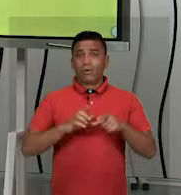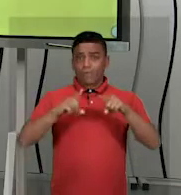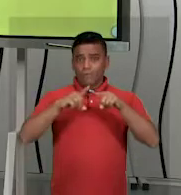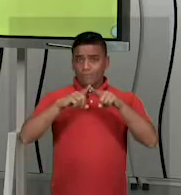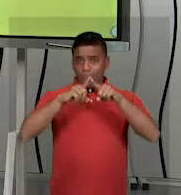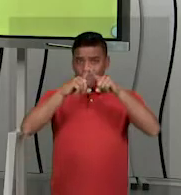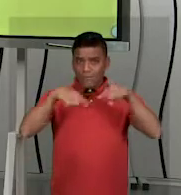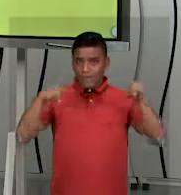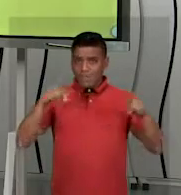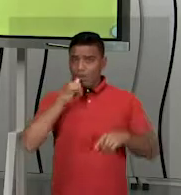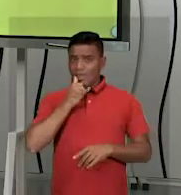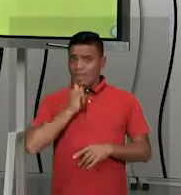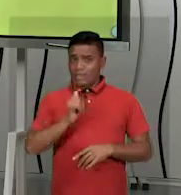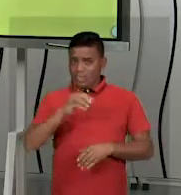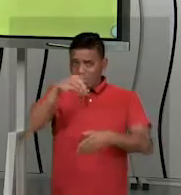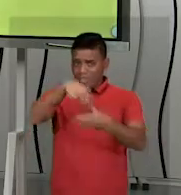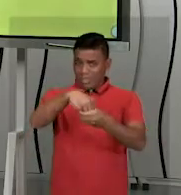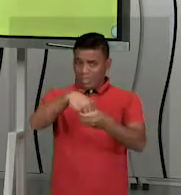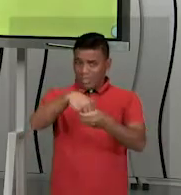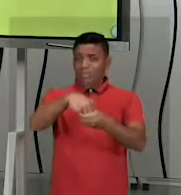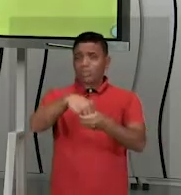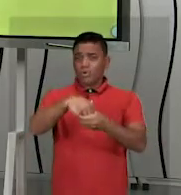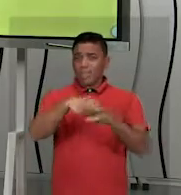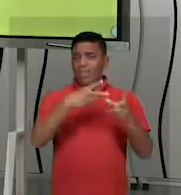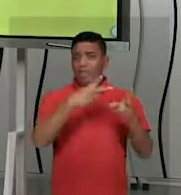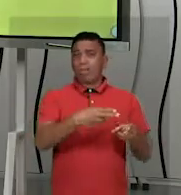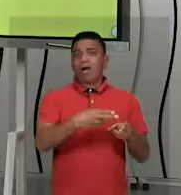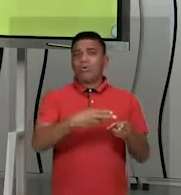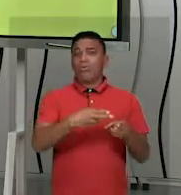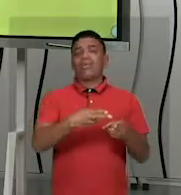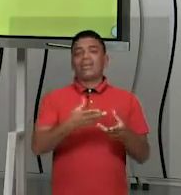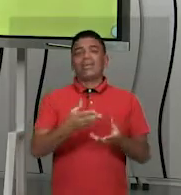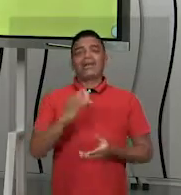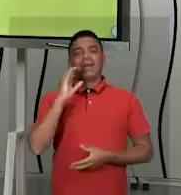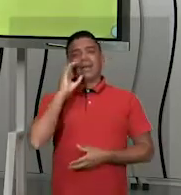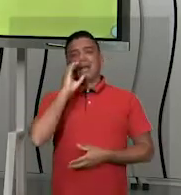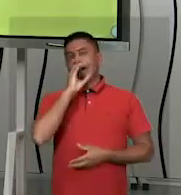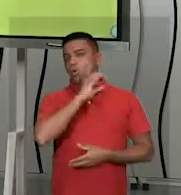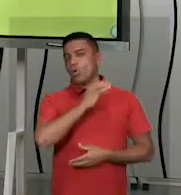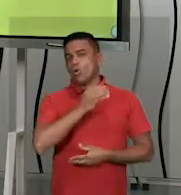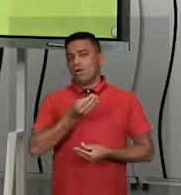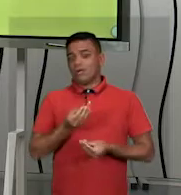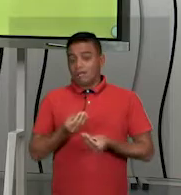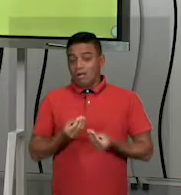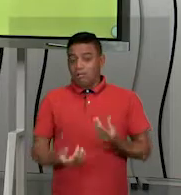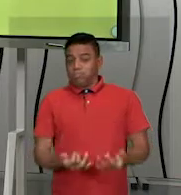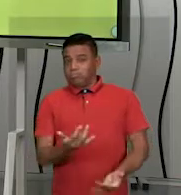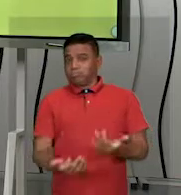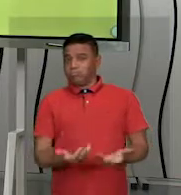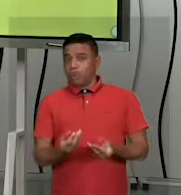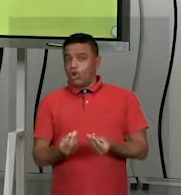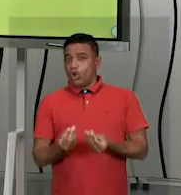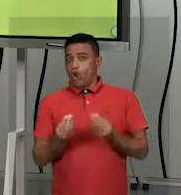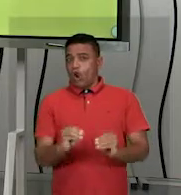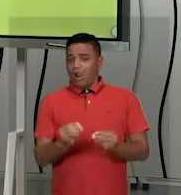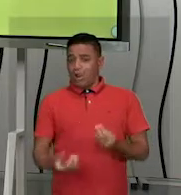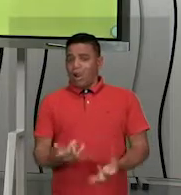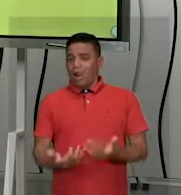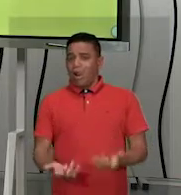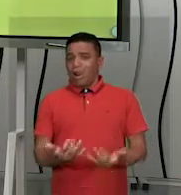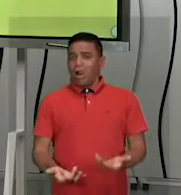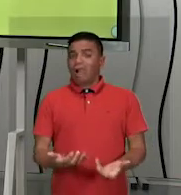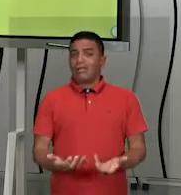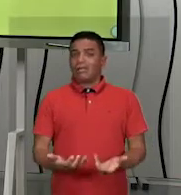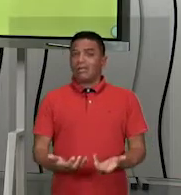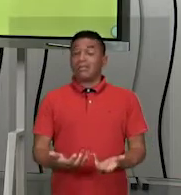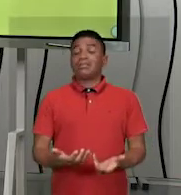interna vai ser exatamente igual à quantidade de calor que esse objeto receber. Certo? Então,